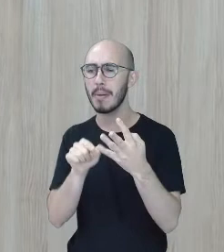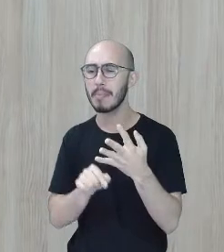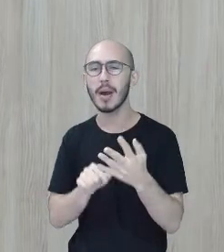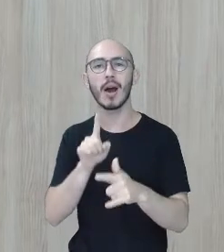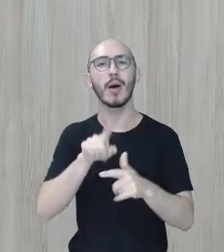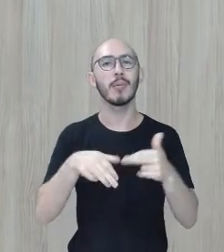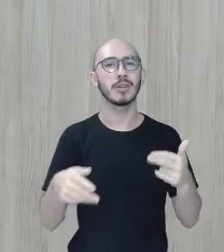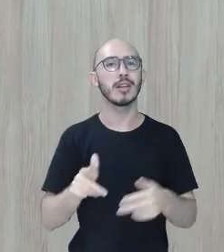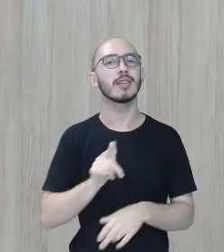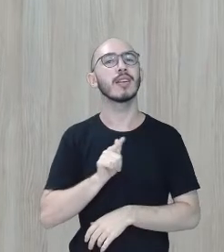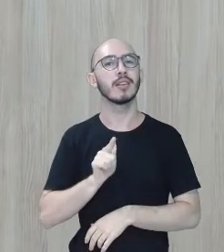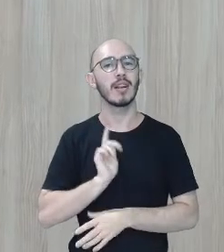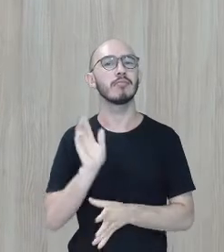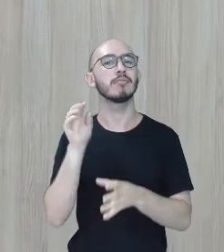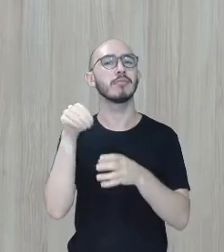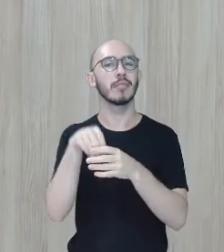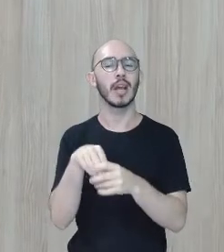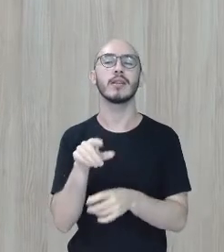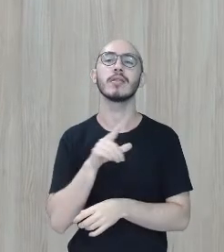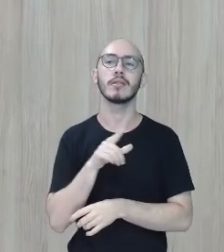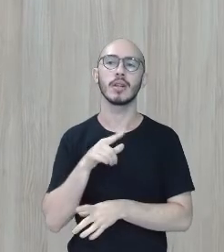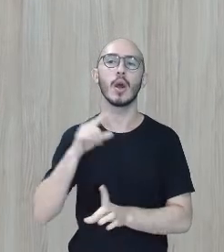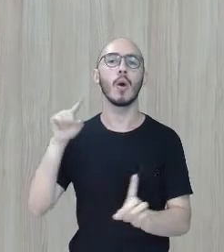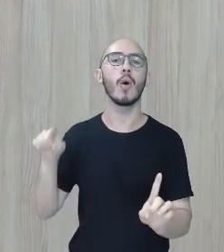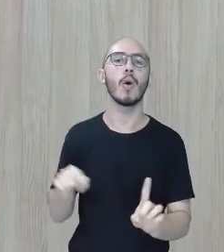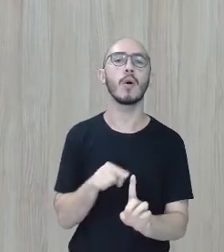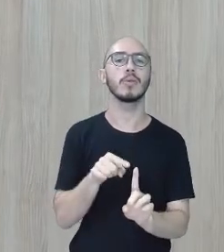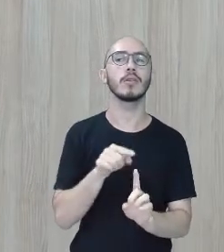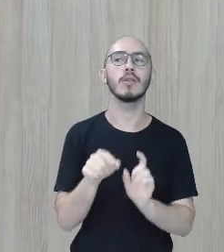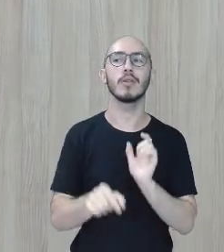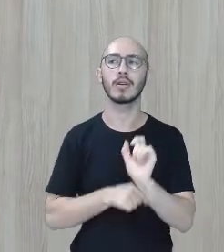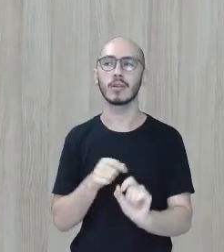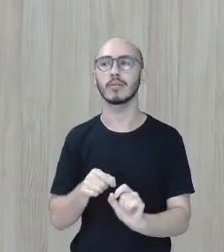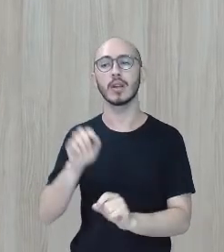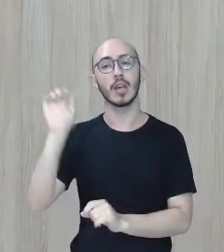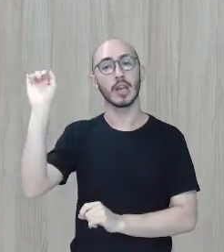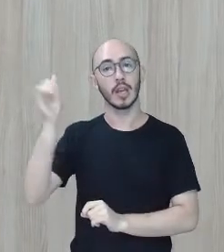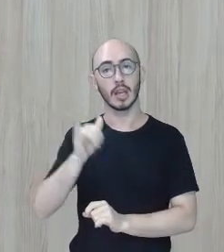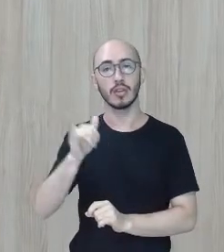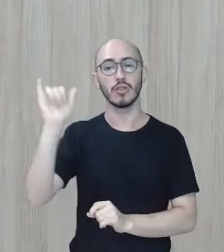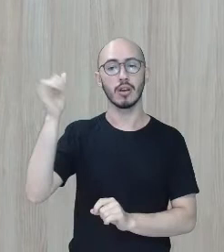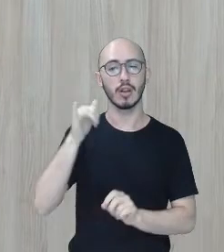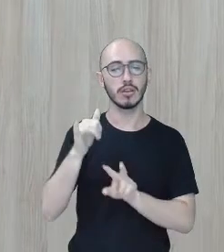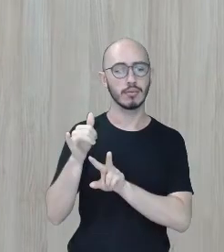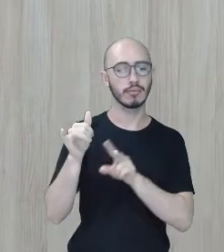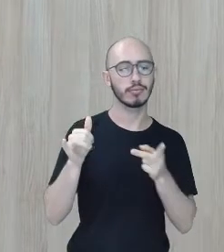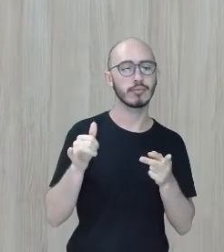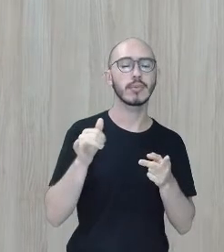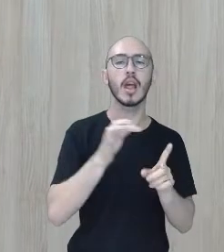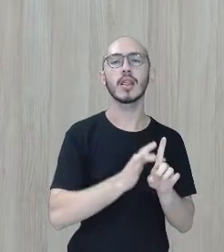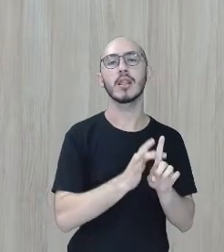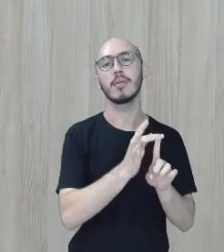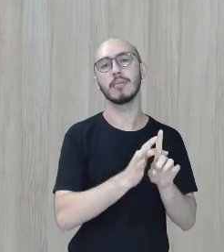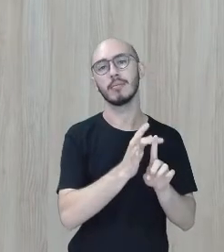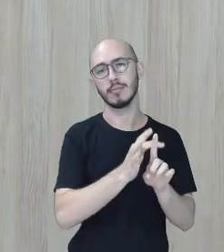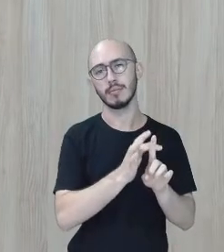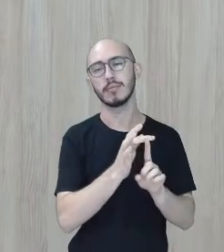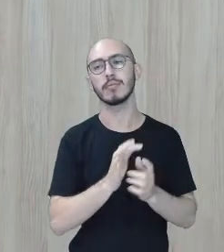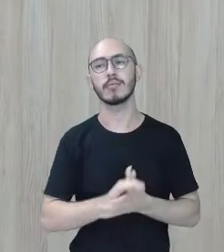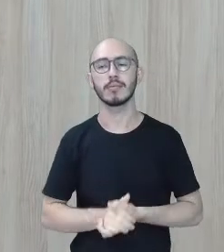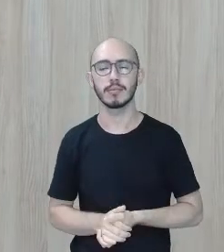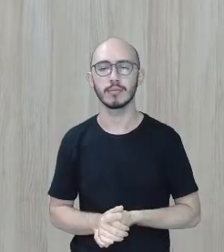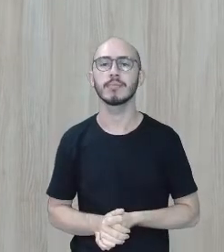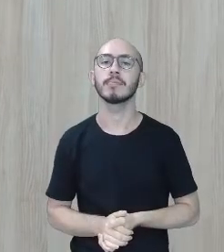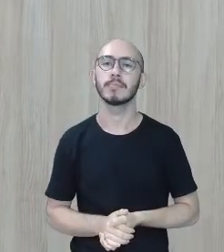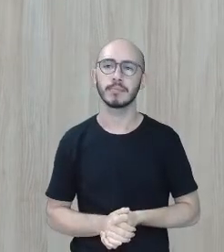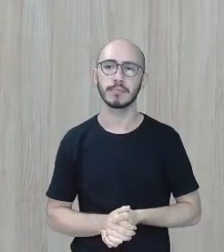objetos dentro desses equipamentos com o objetivo, né, de transformar a energia elétrica em energia